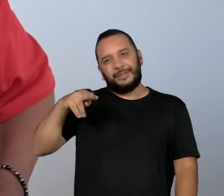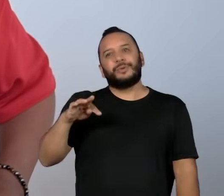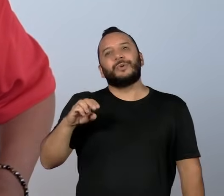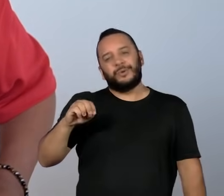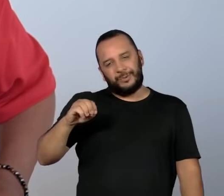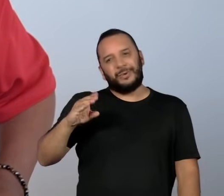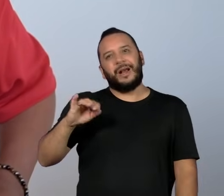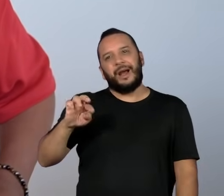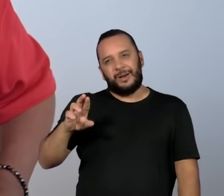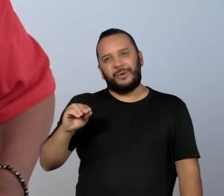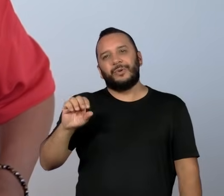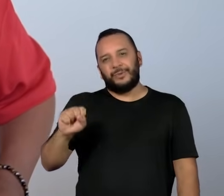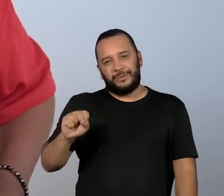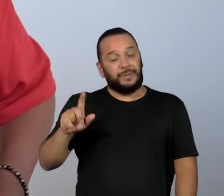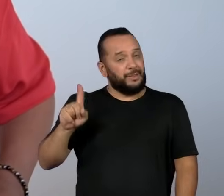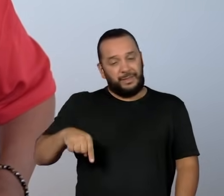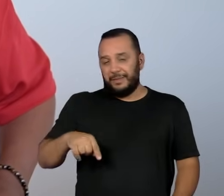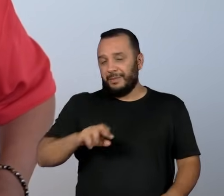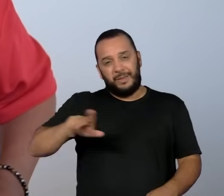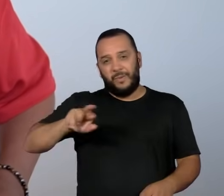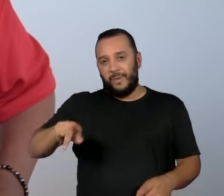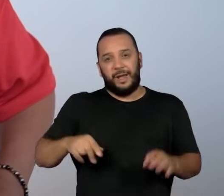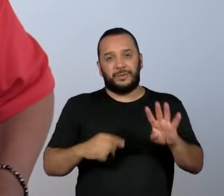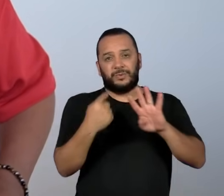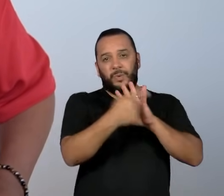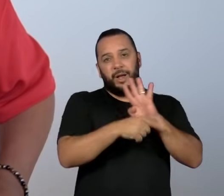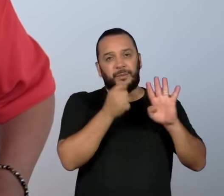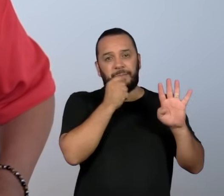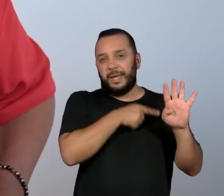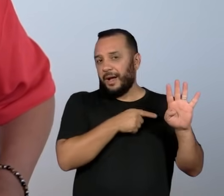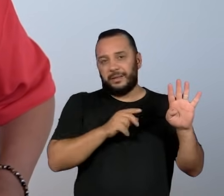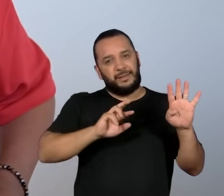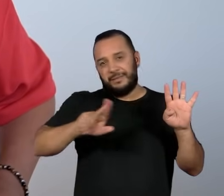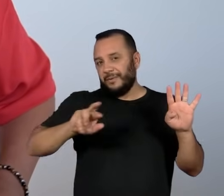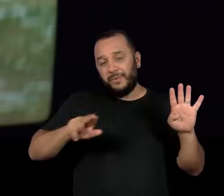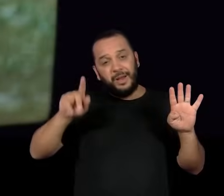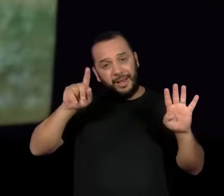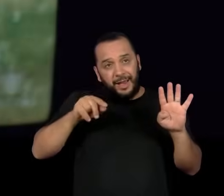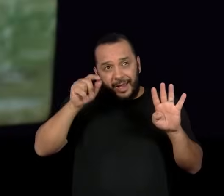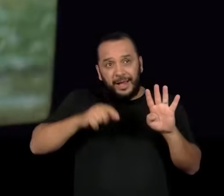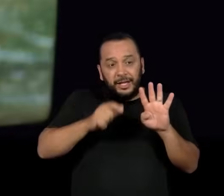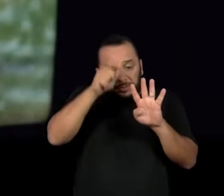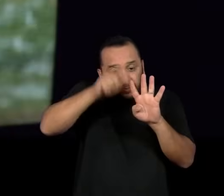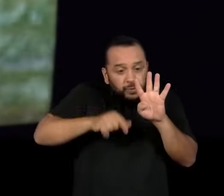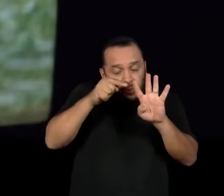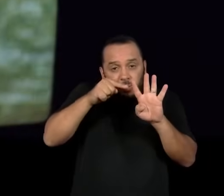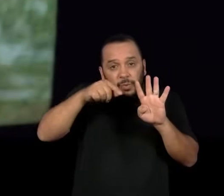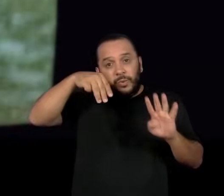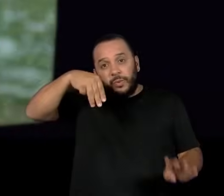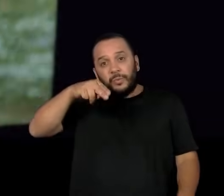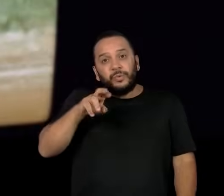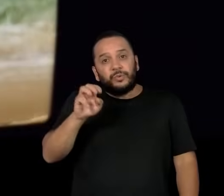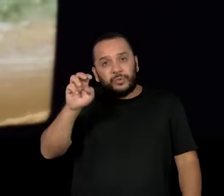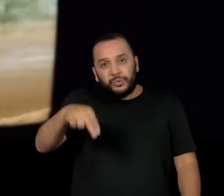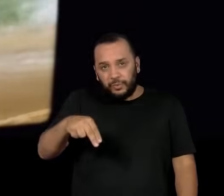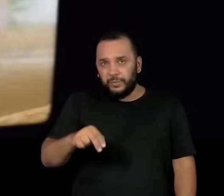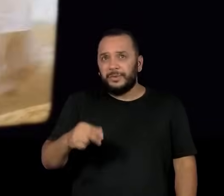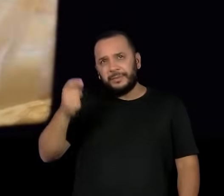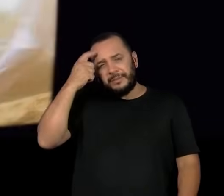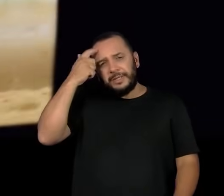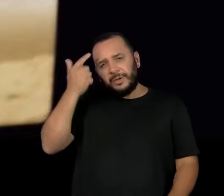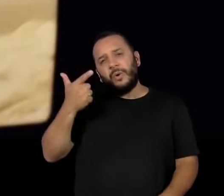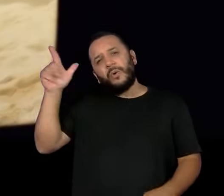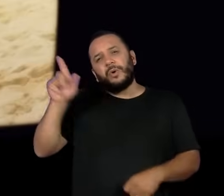Bernardes Gomes, não a dos Trapalhões. Tá? Então, mesmo que a gente tenha pensado um ou outro momento dos